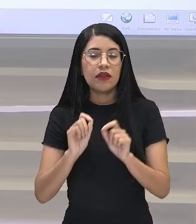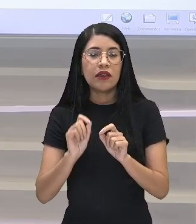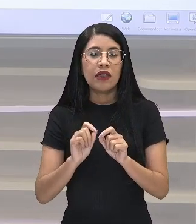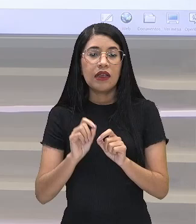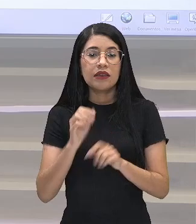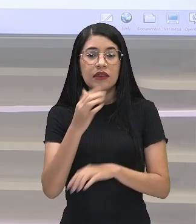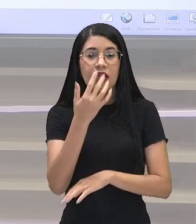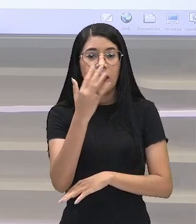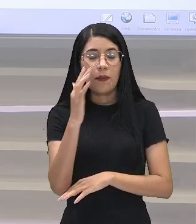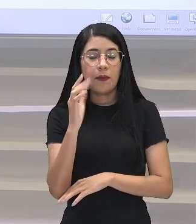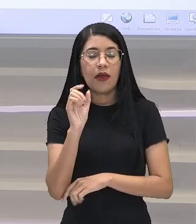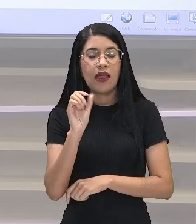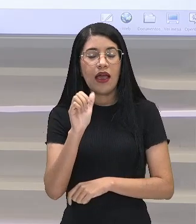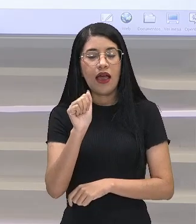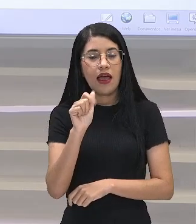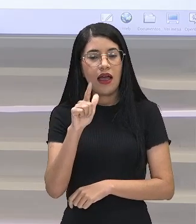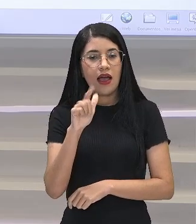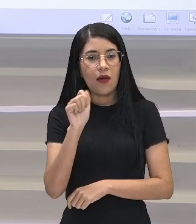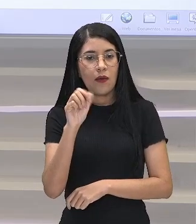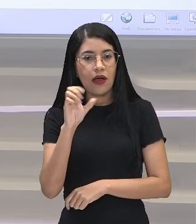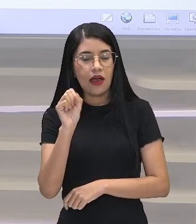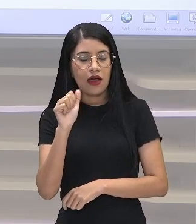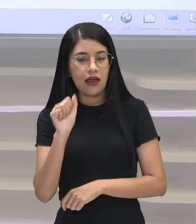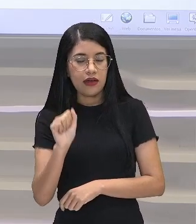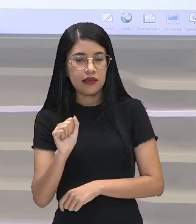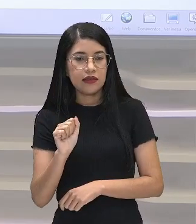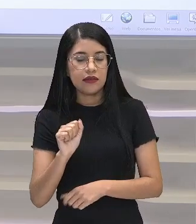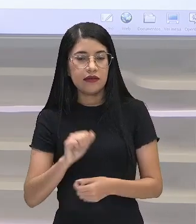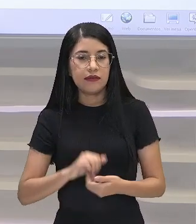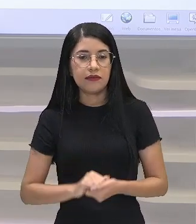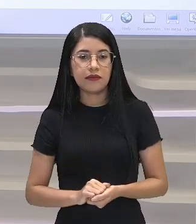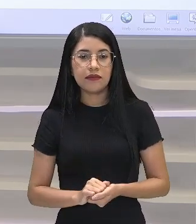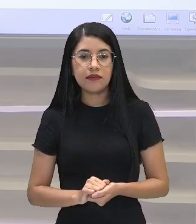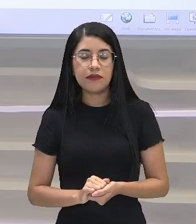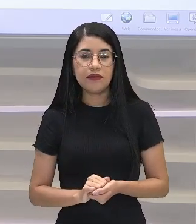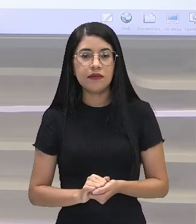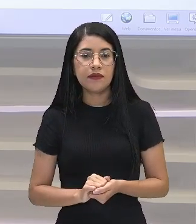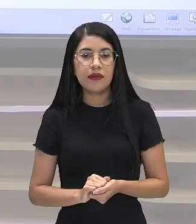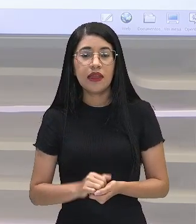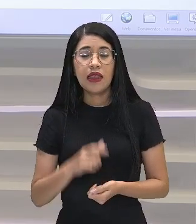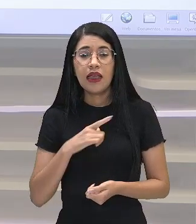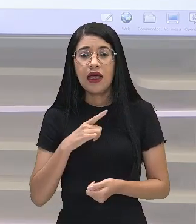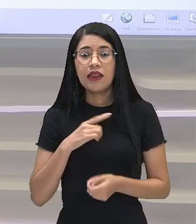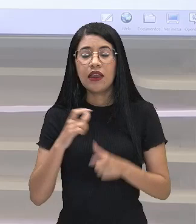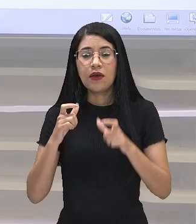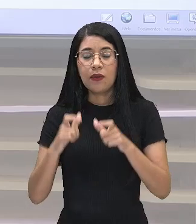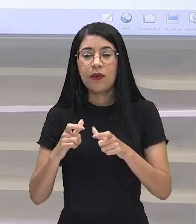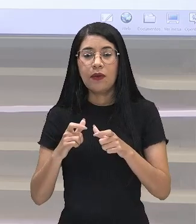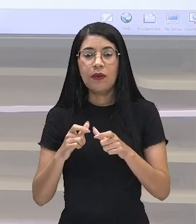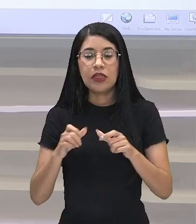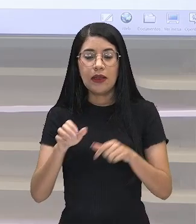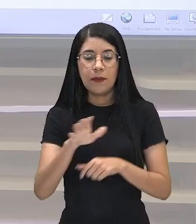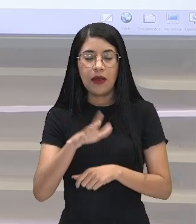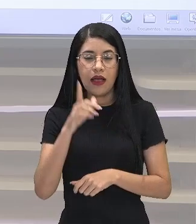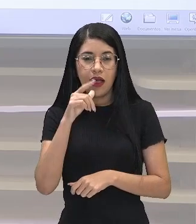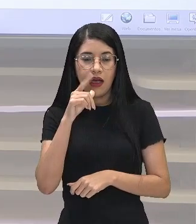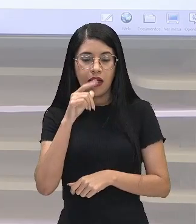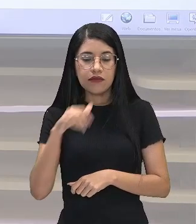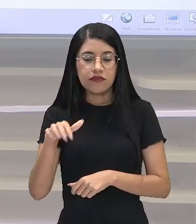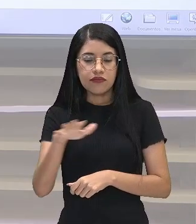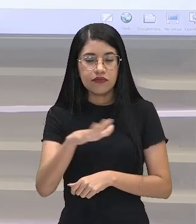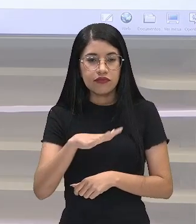as algas, né? O fitoplâncton, que existem em grande quantidade, principalmente